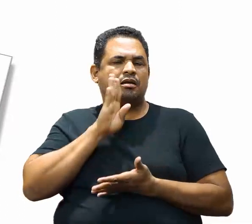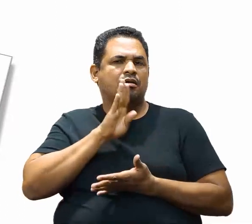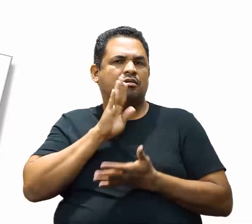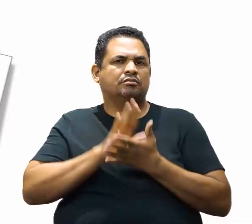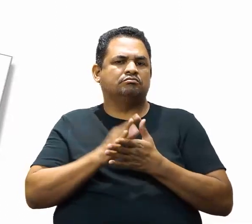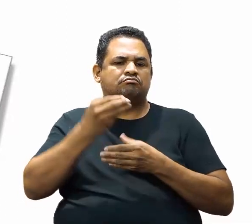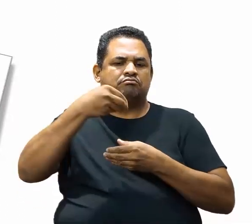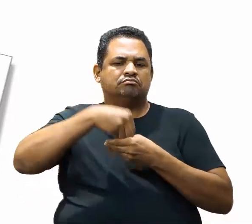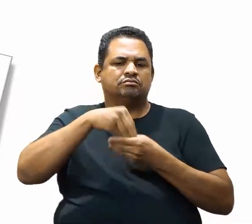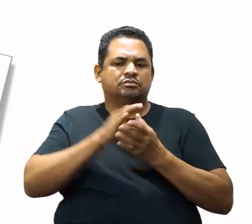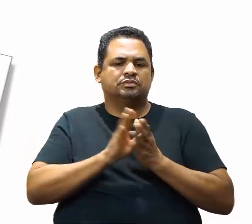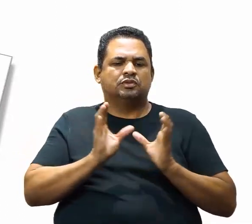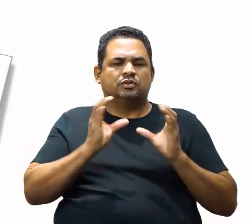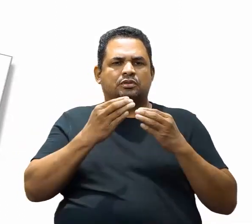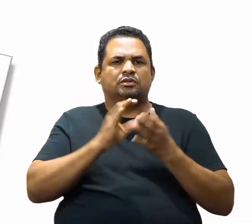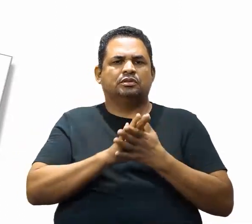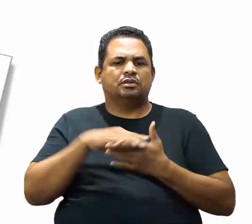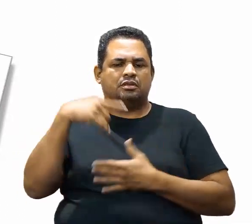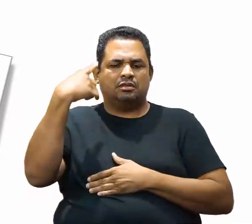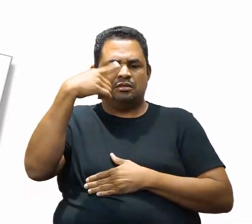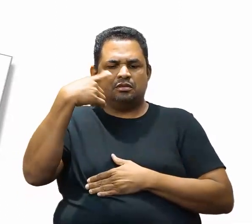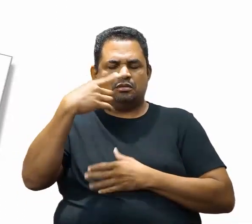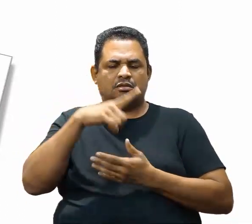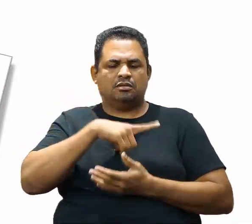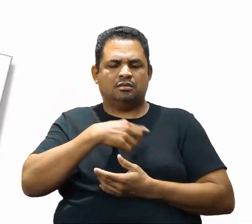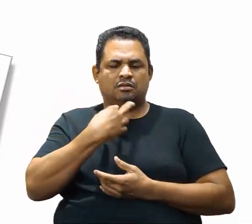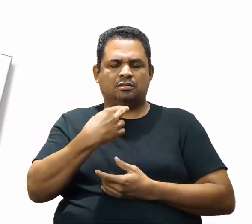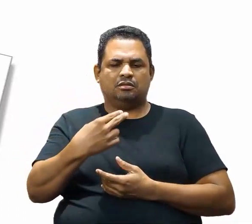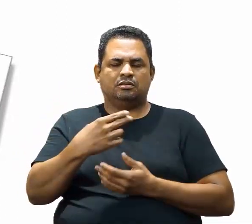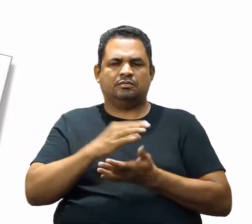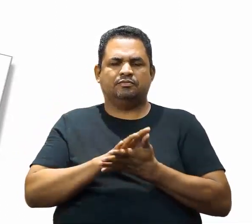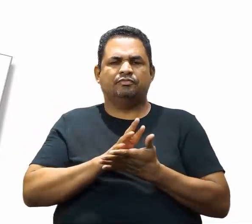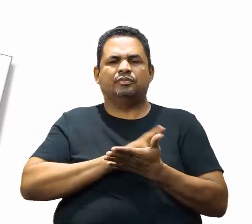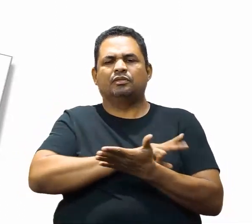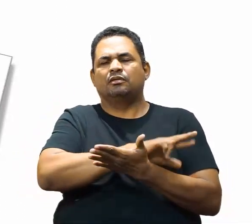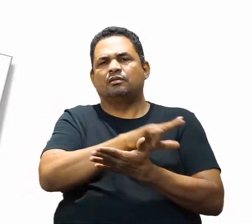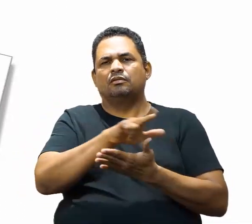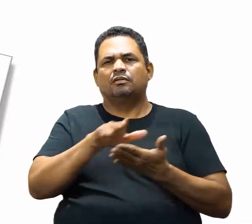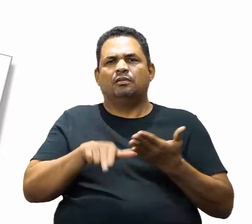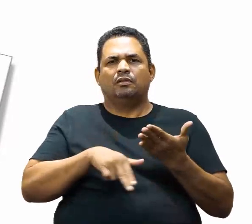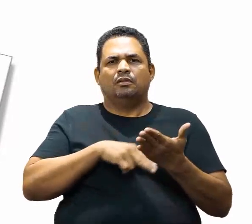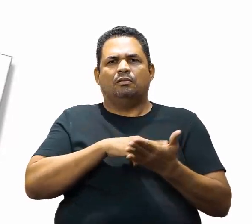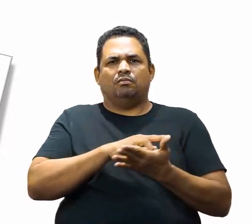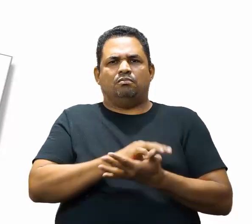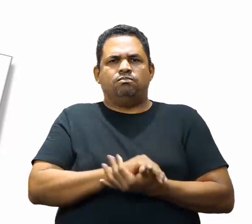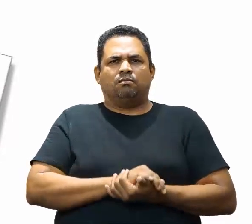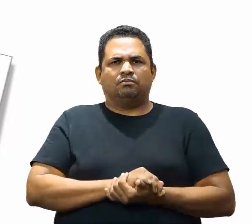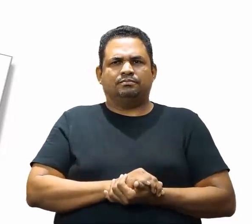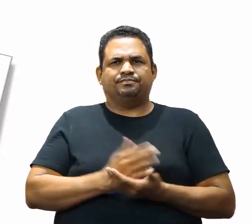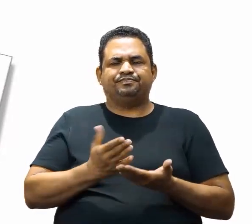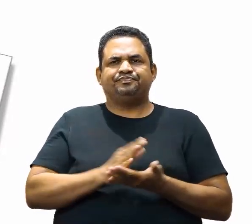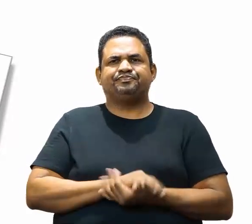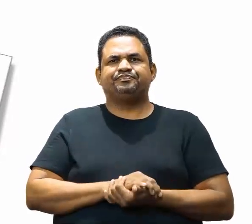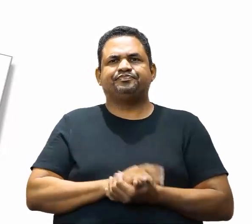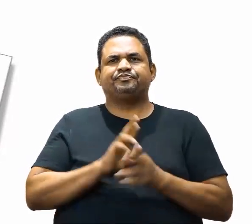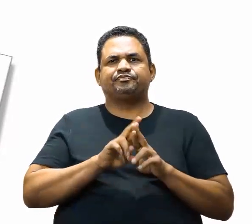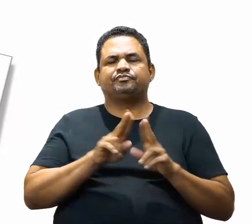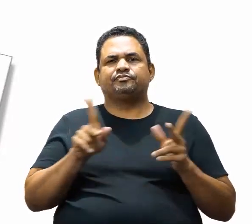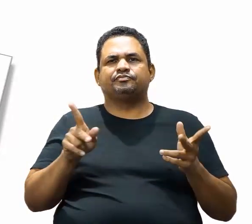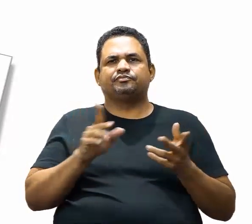dos coletivos em língua espanhola existem vários com um nome totalmente diferente do da língua